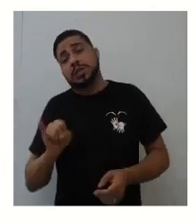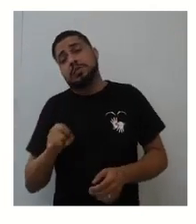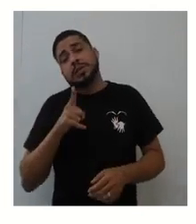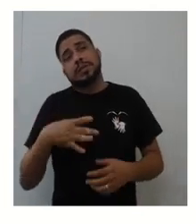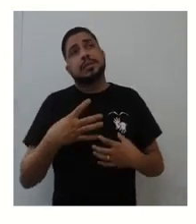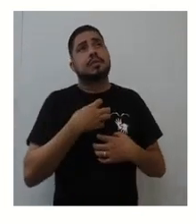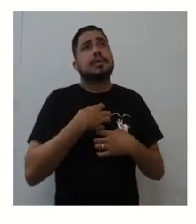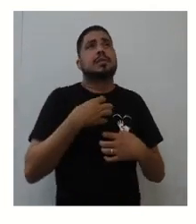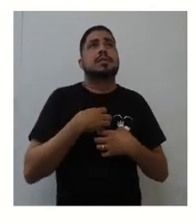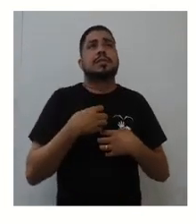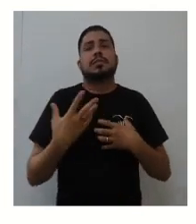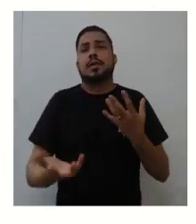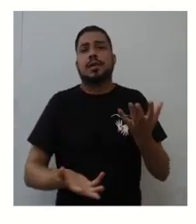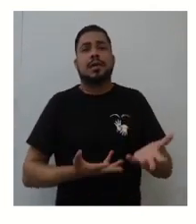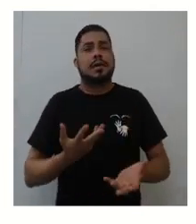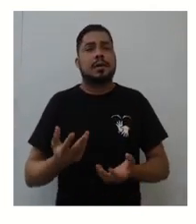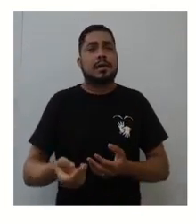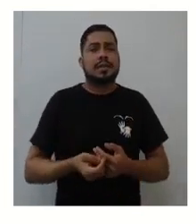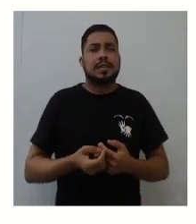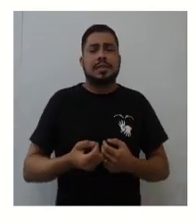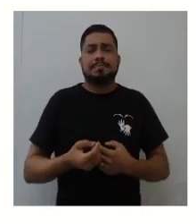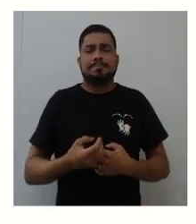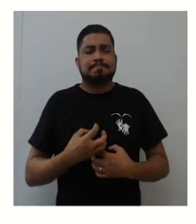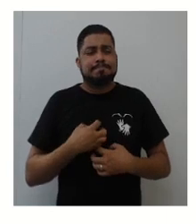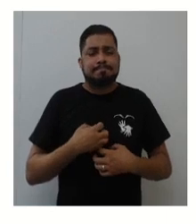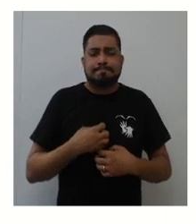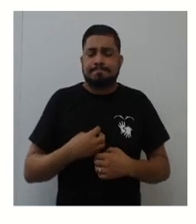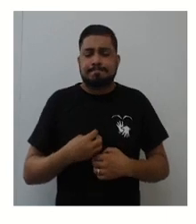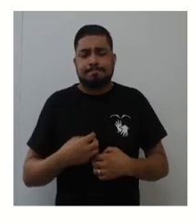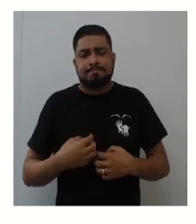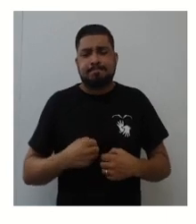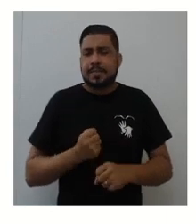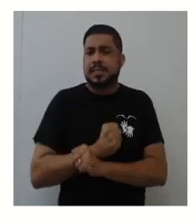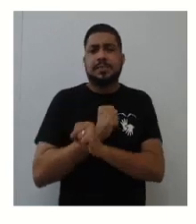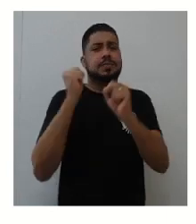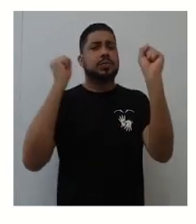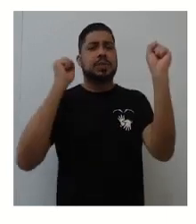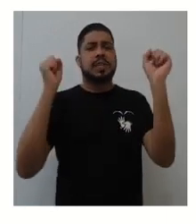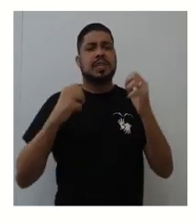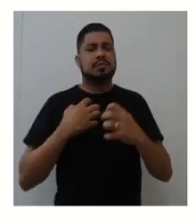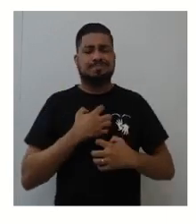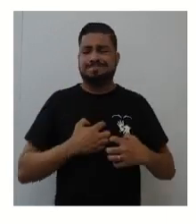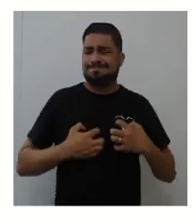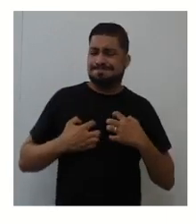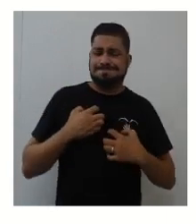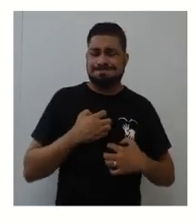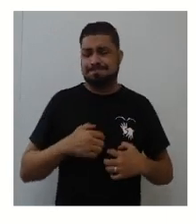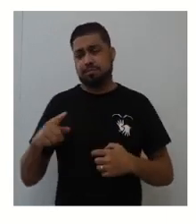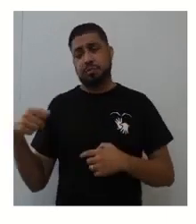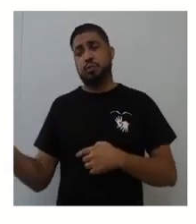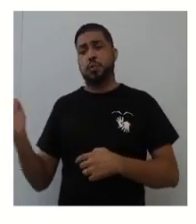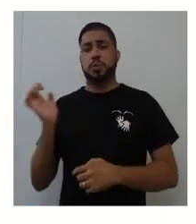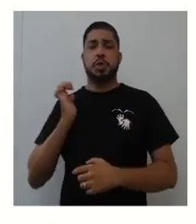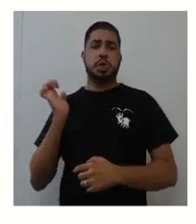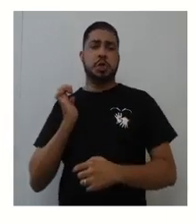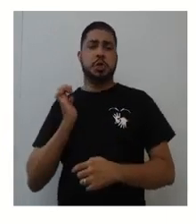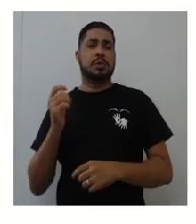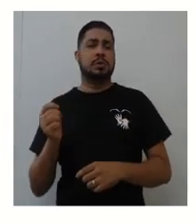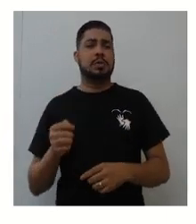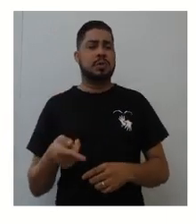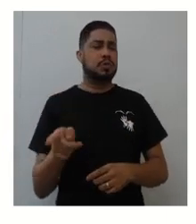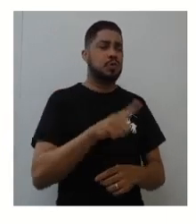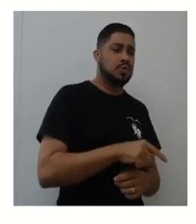se sentiu assim machucado, se sentiu revoltado com o luxo do outro banheiro, enquanto outros têm